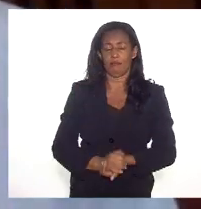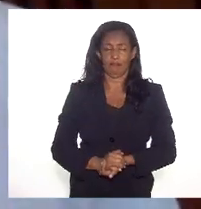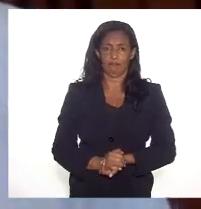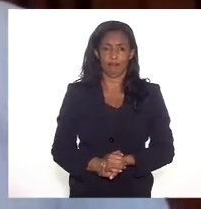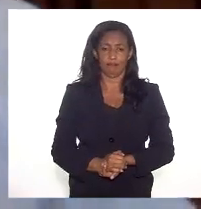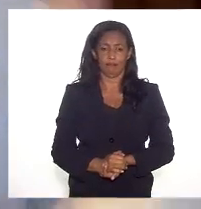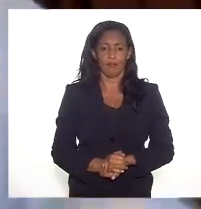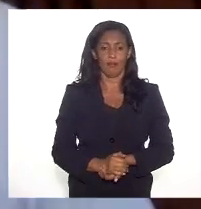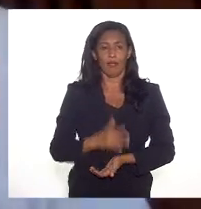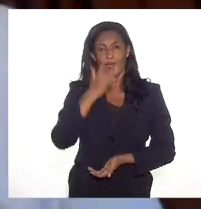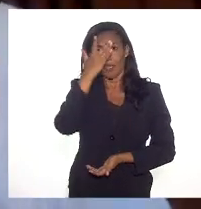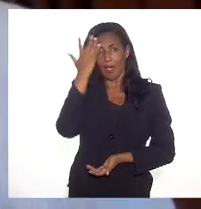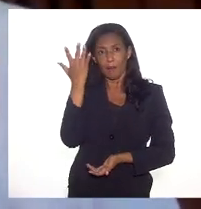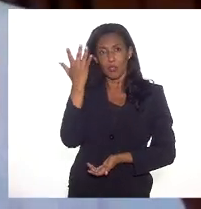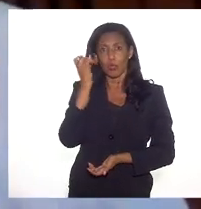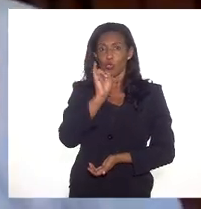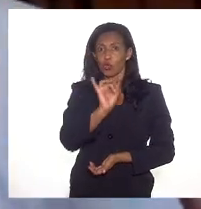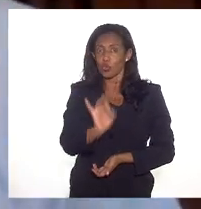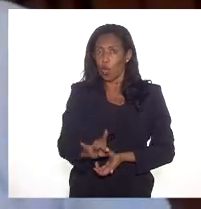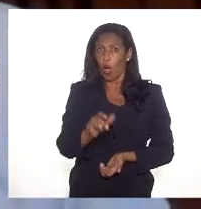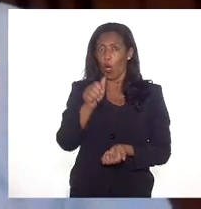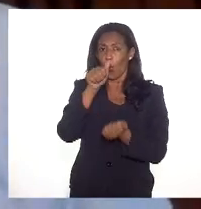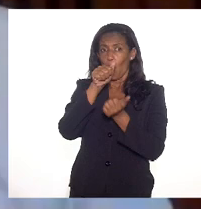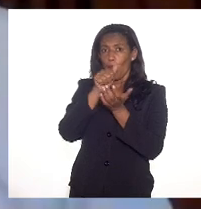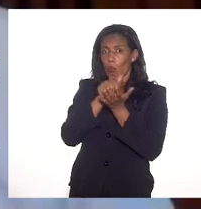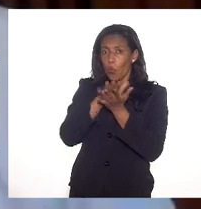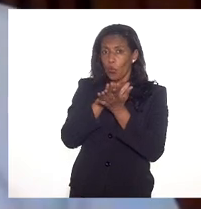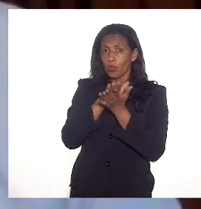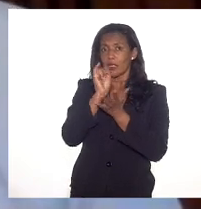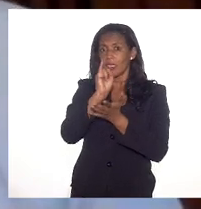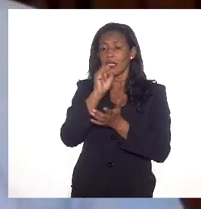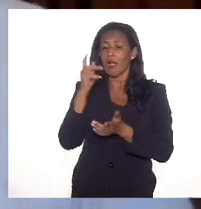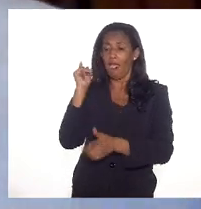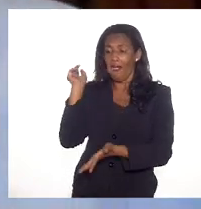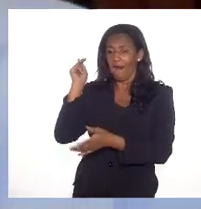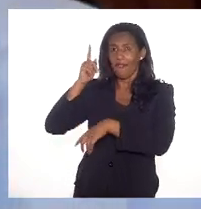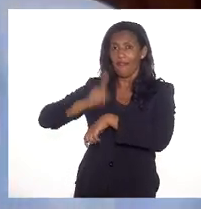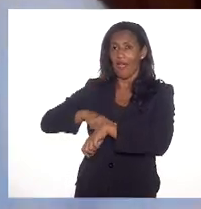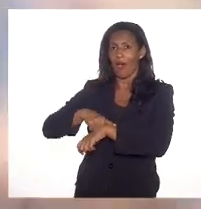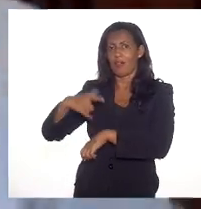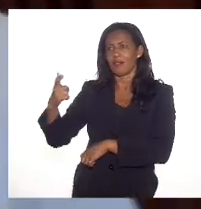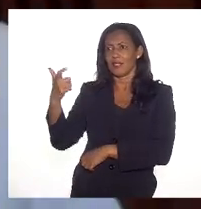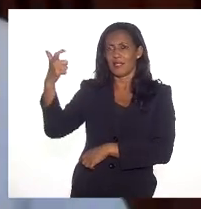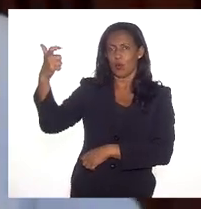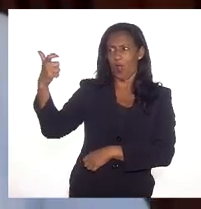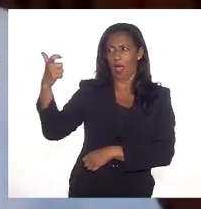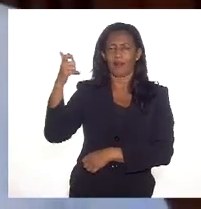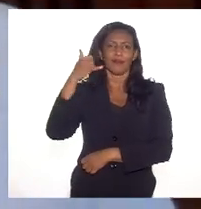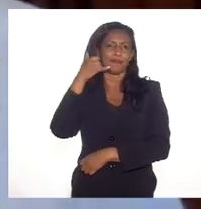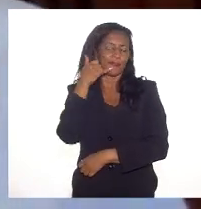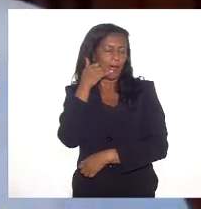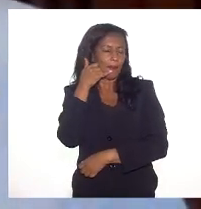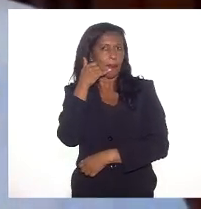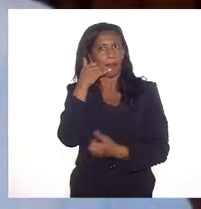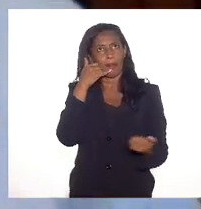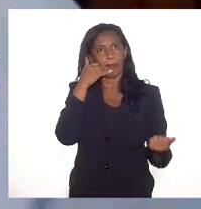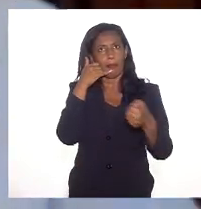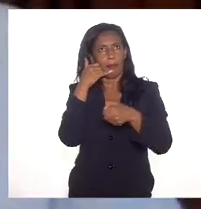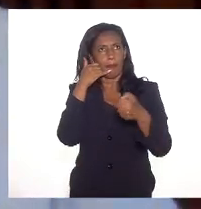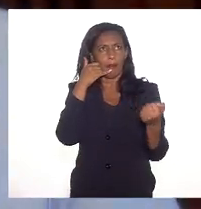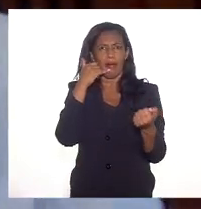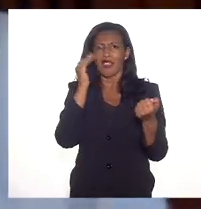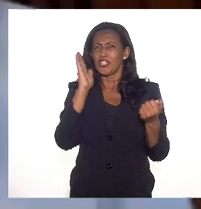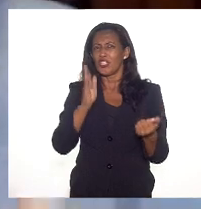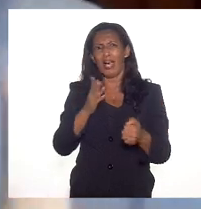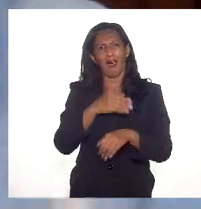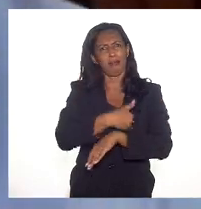Você só vai ser multado quando te pararem com o celular na mão. Vai ser um mar de gente usando o celular o tempo todo. Já é